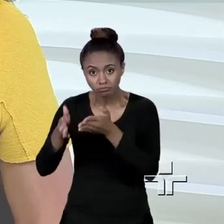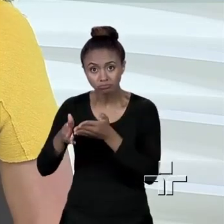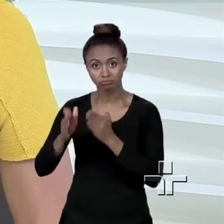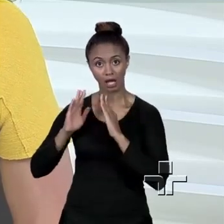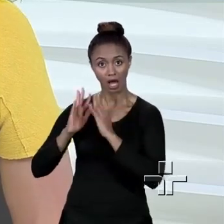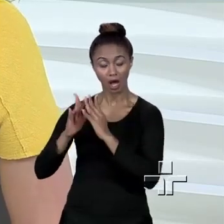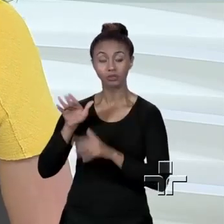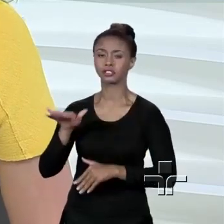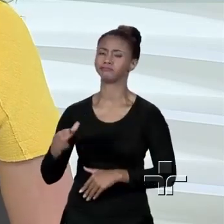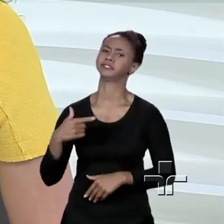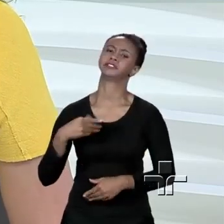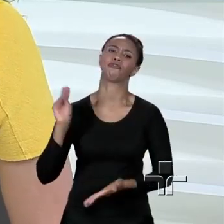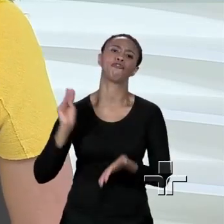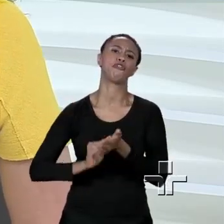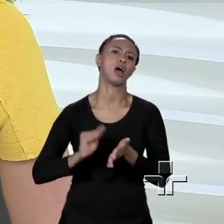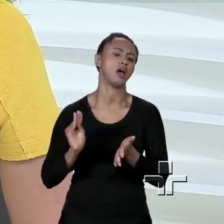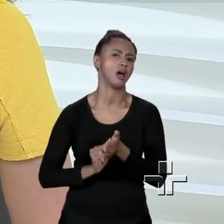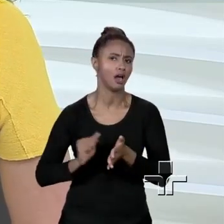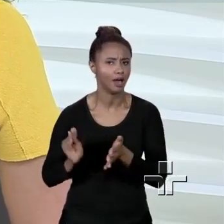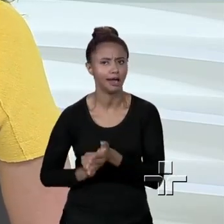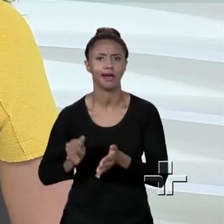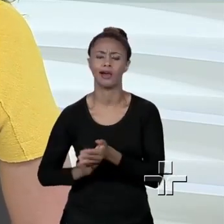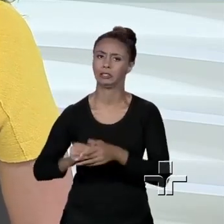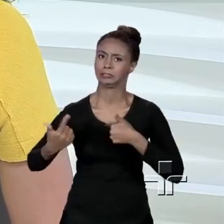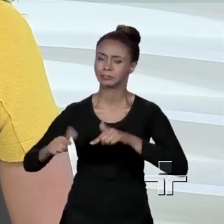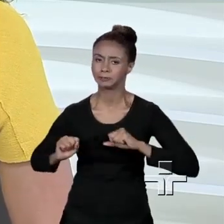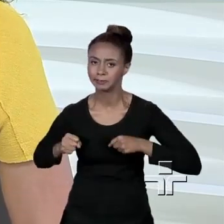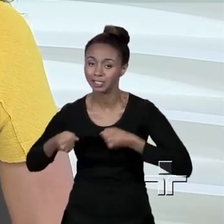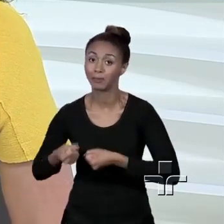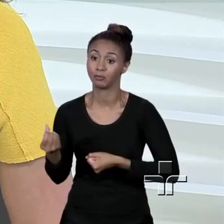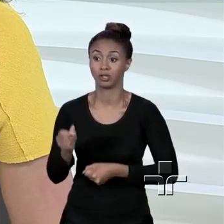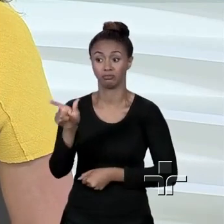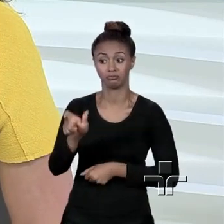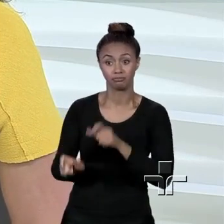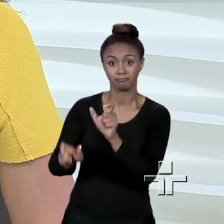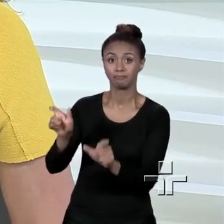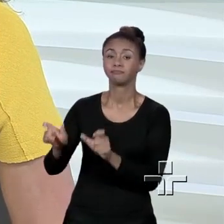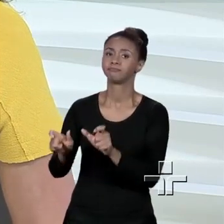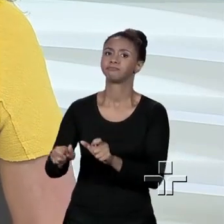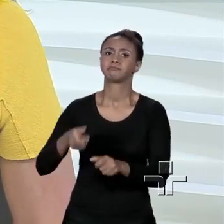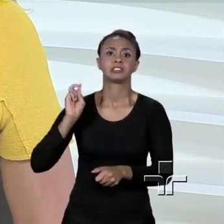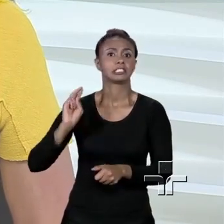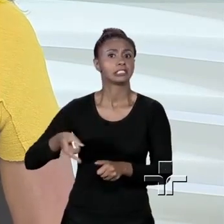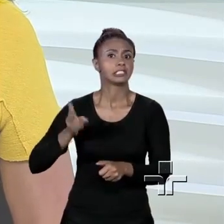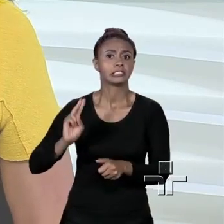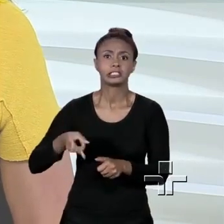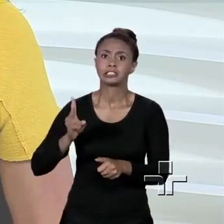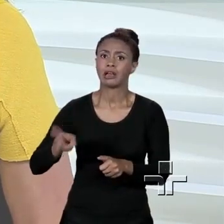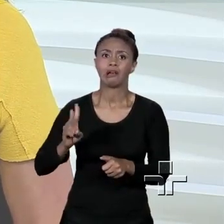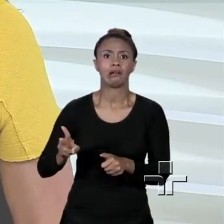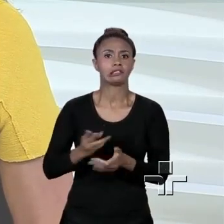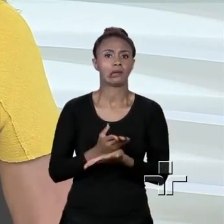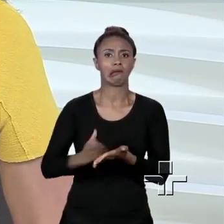temos muito trabalho a fazer, porque é um público bastante excluído, né, e